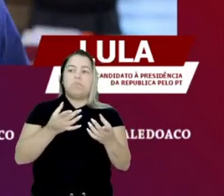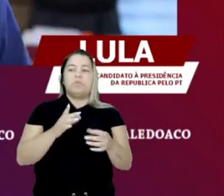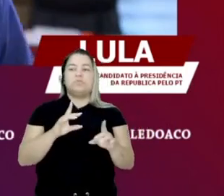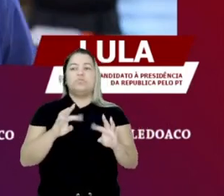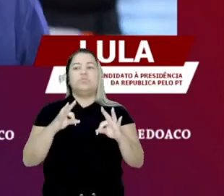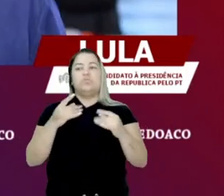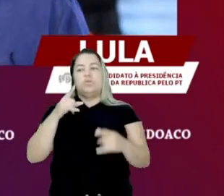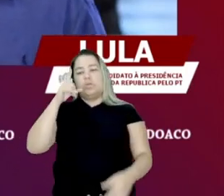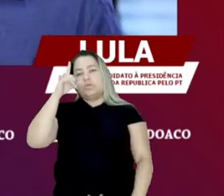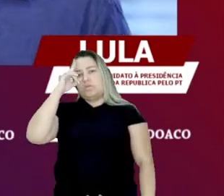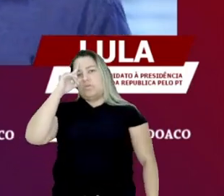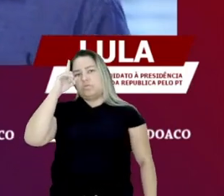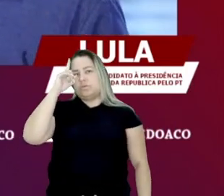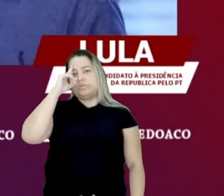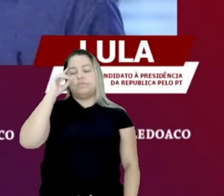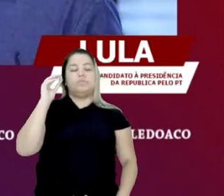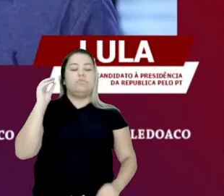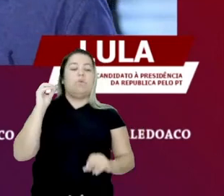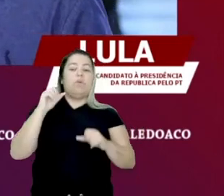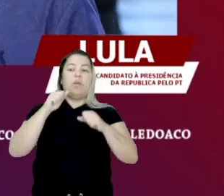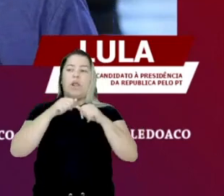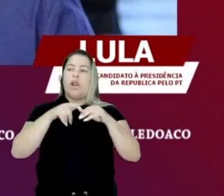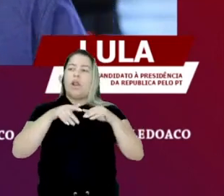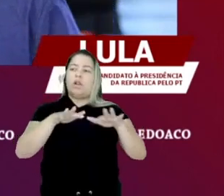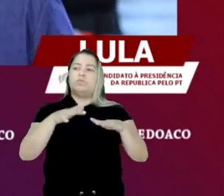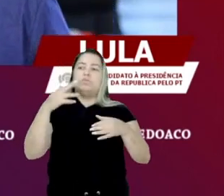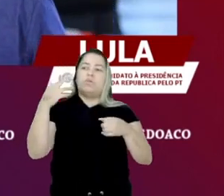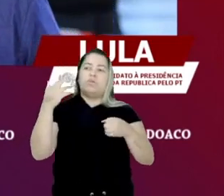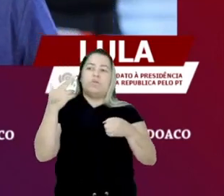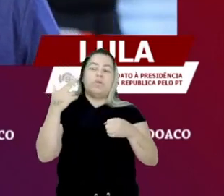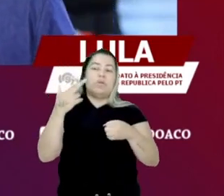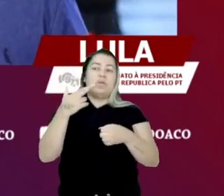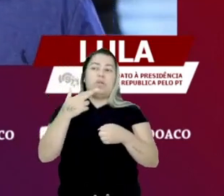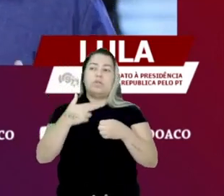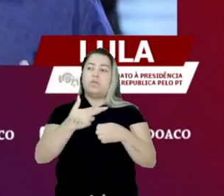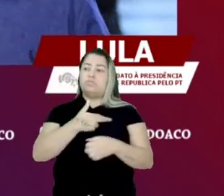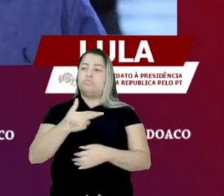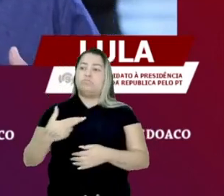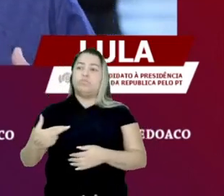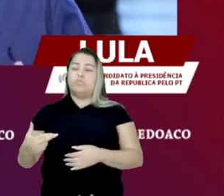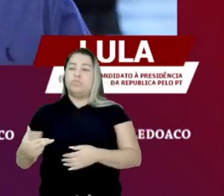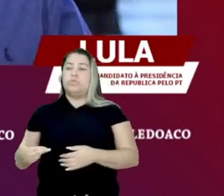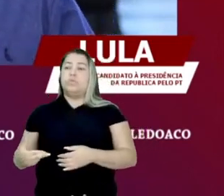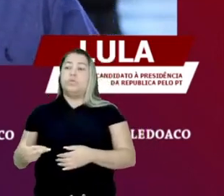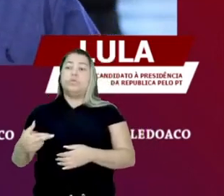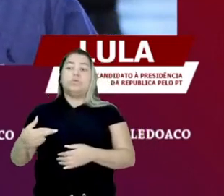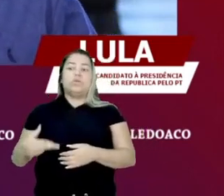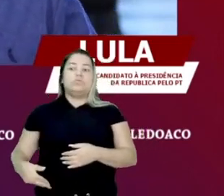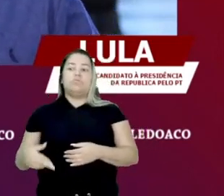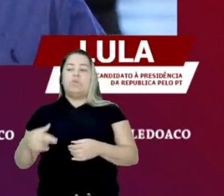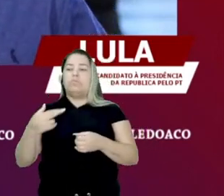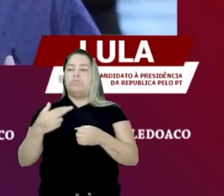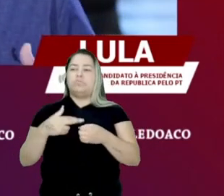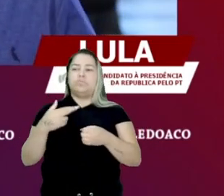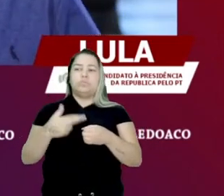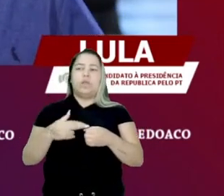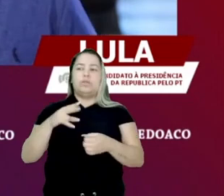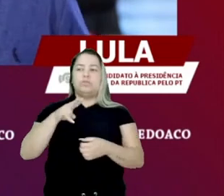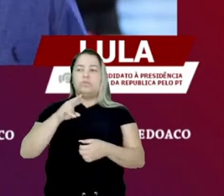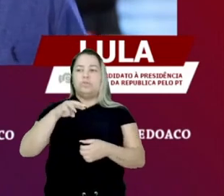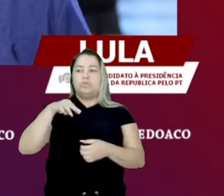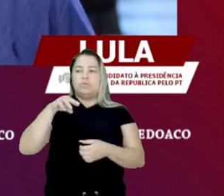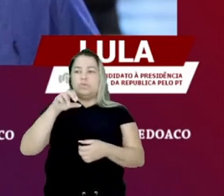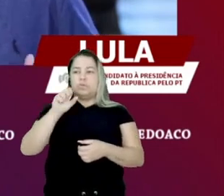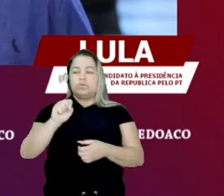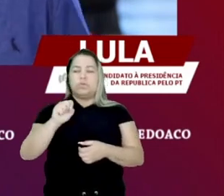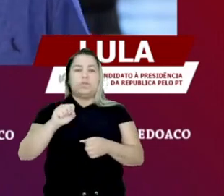Suprema Corte, ele joga desconfiança na Câmara, no Senado. Ou seja, ele é um cidadão que a única coisa que permeia a vida